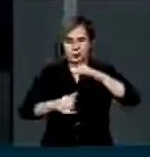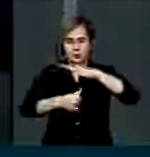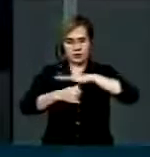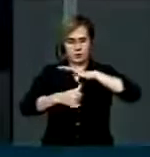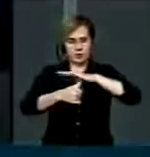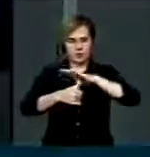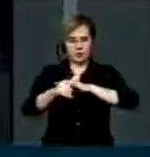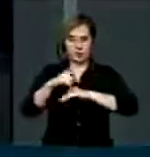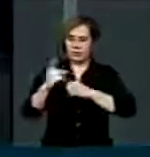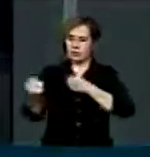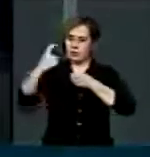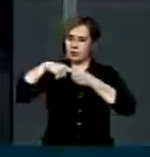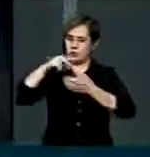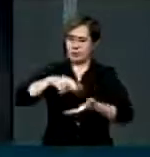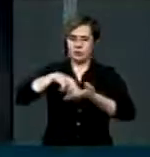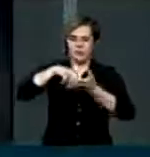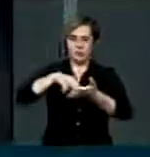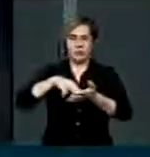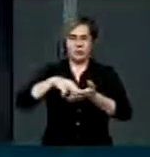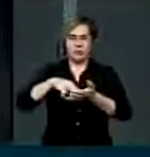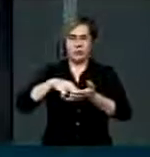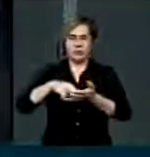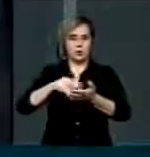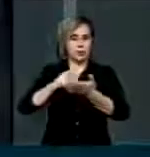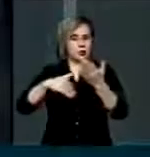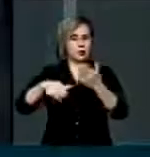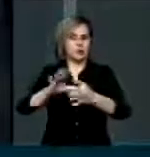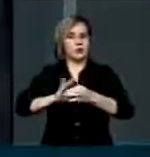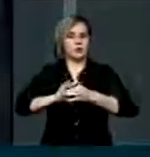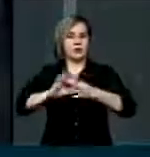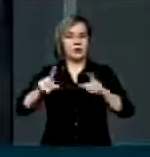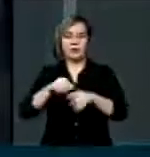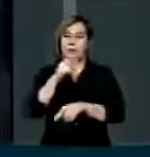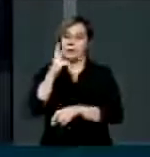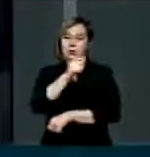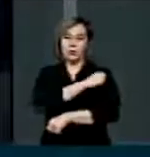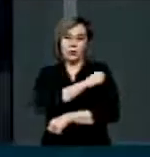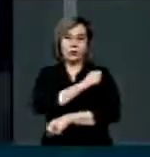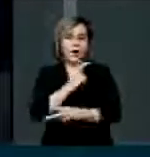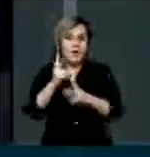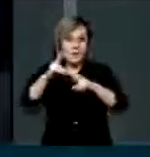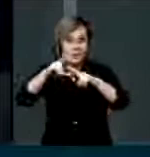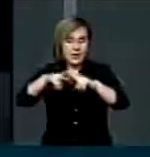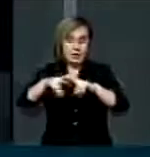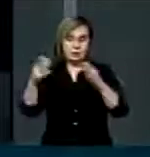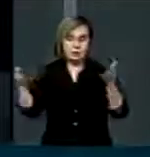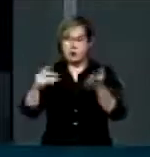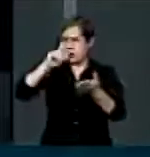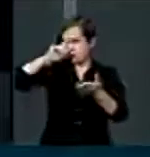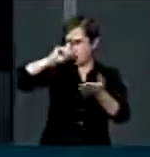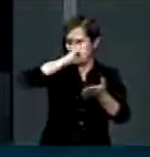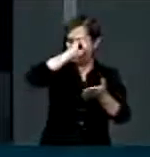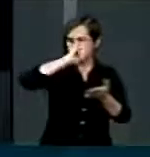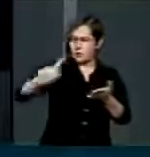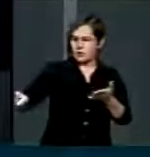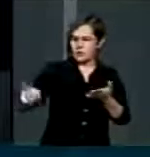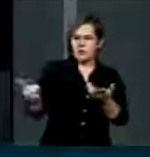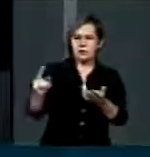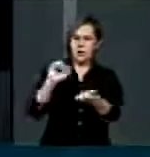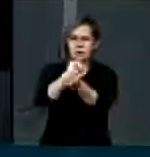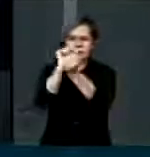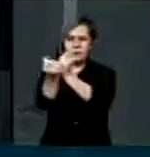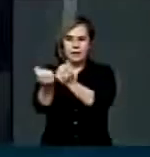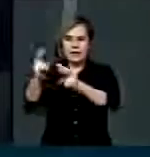houve reintegração de posse sem resistência, e 2 estudantes foram presos, estão sendo mandados para a cadeia e não